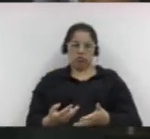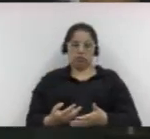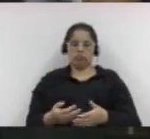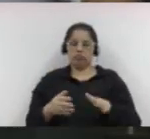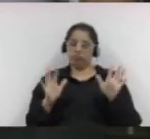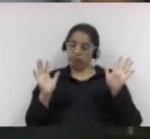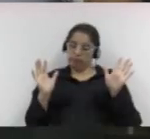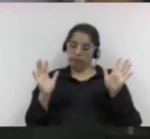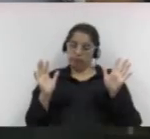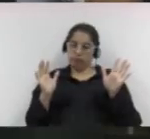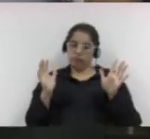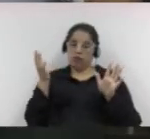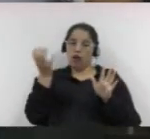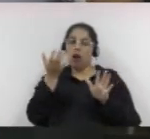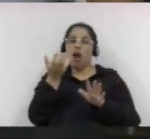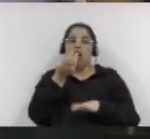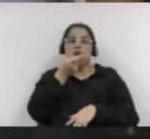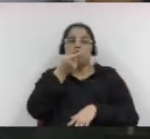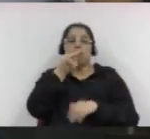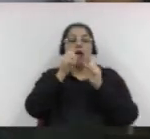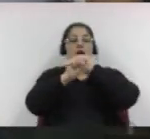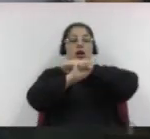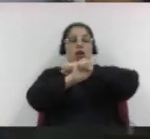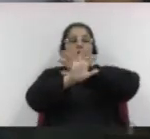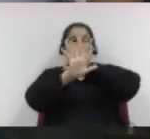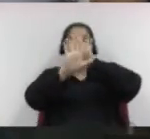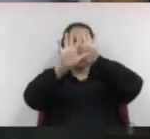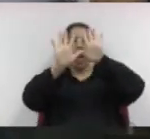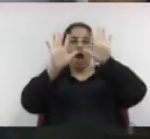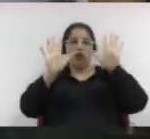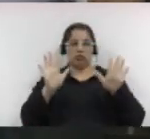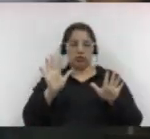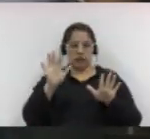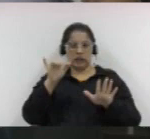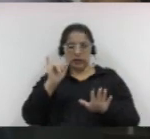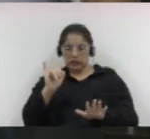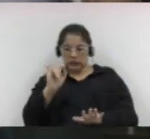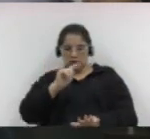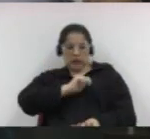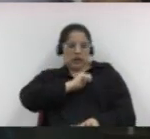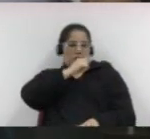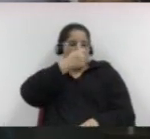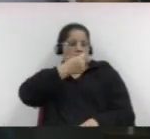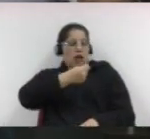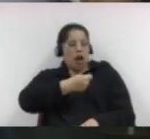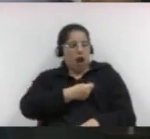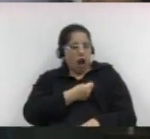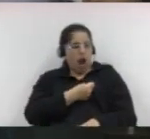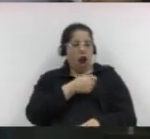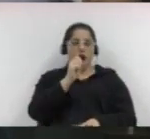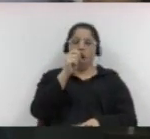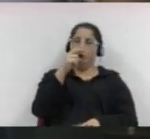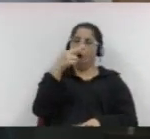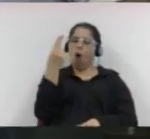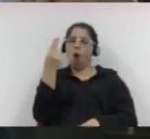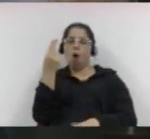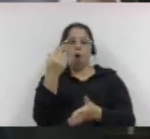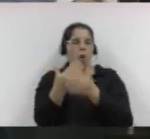Então, eu quero deixar bem claro aqui, ó. Se tiver algum delegado, se tiver alguma autoridade,